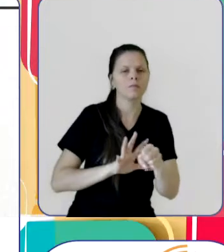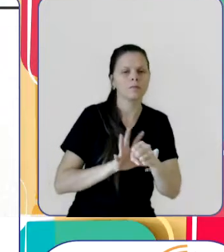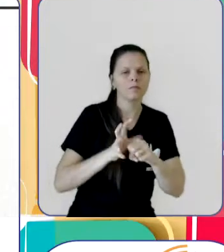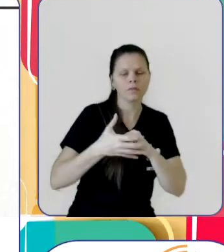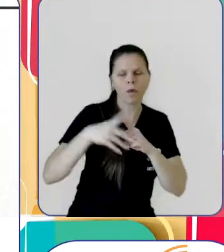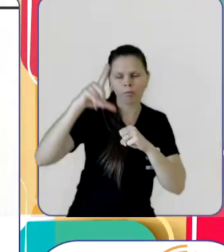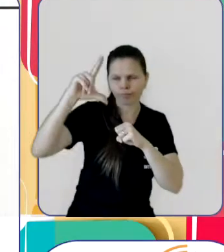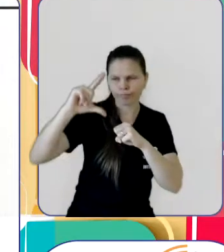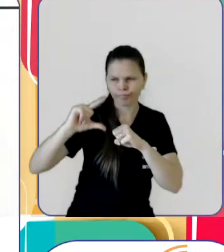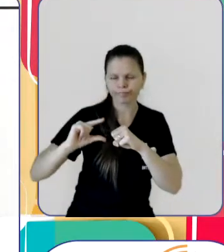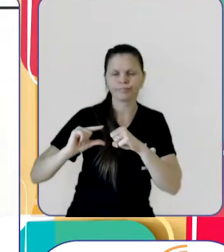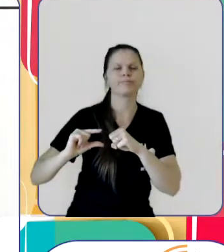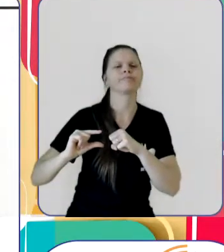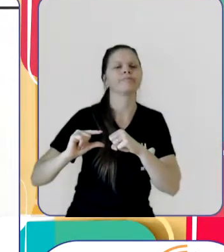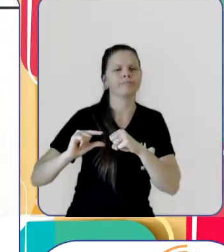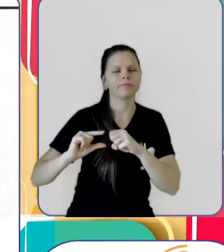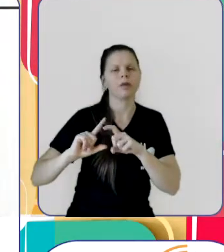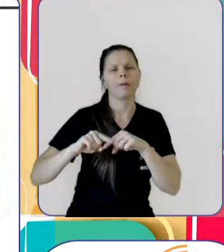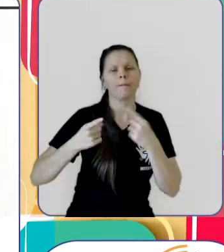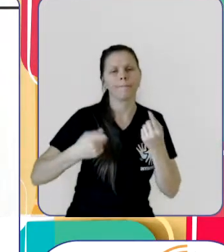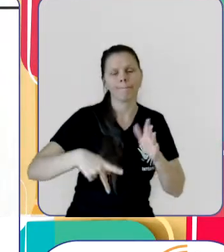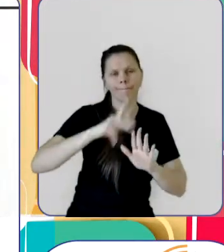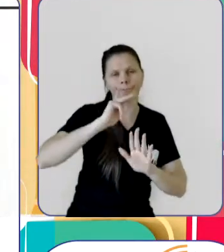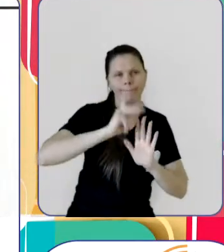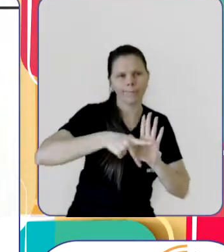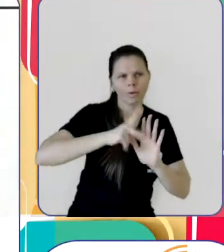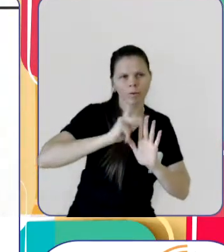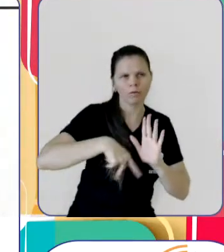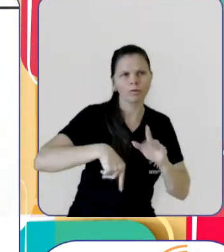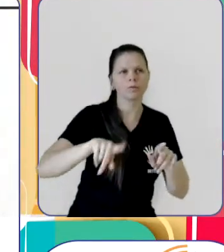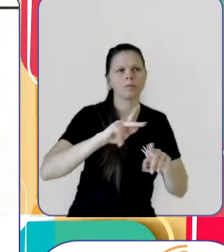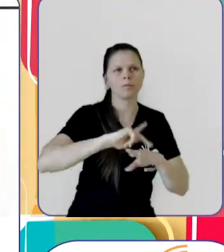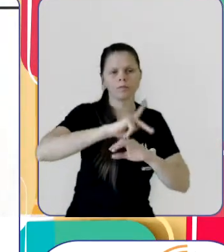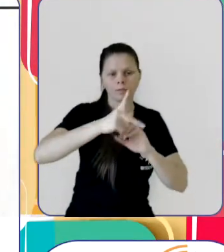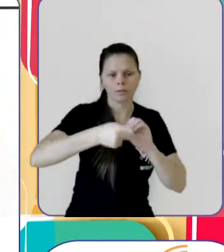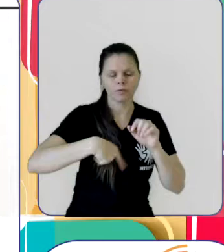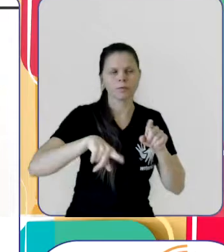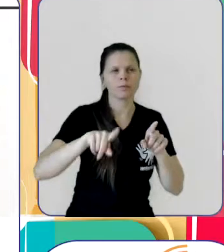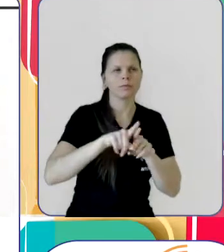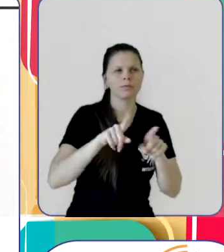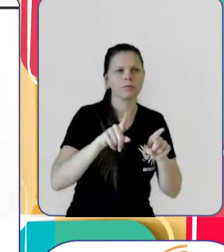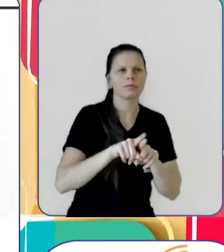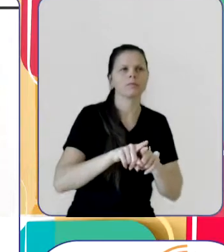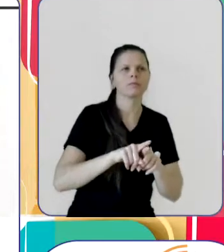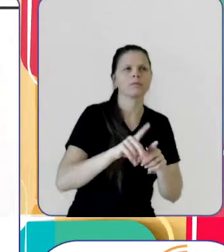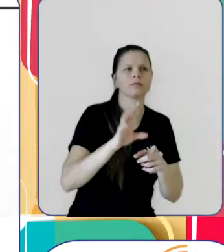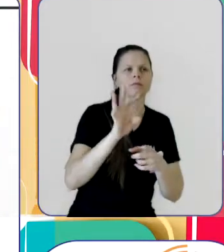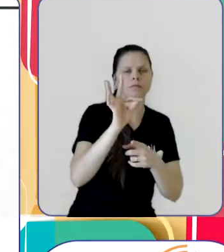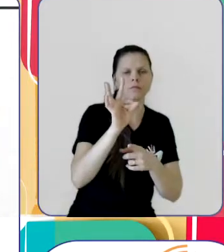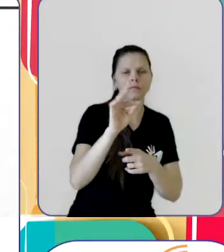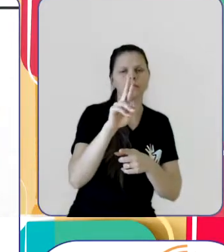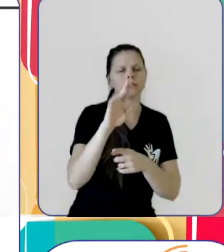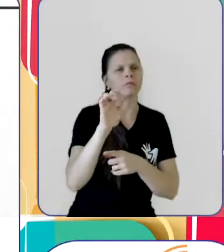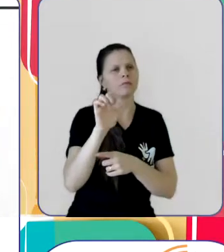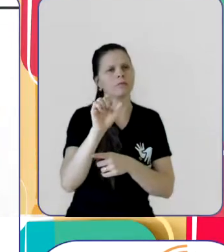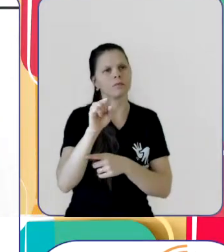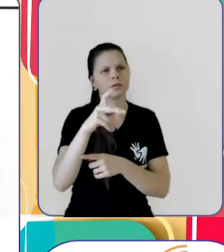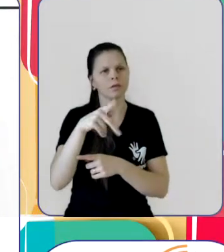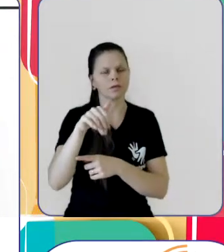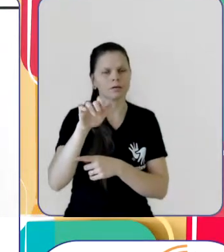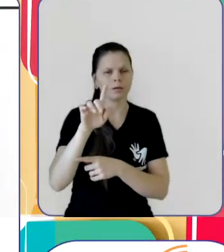desses transplantes, né? Mas o programa de transplantes continua existindo e nós podemos ver, né, que nós somos uma